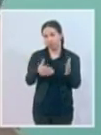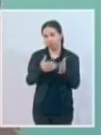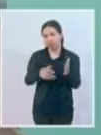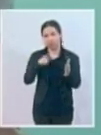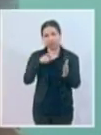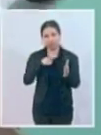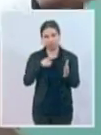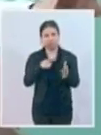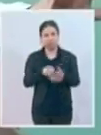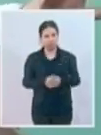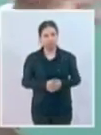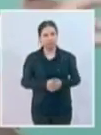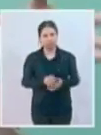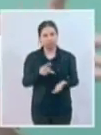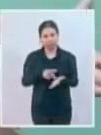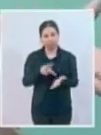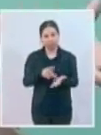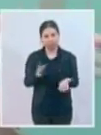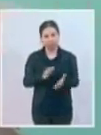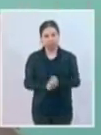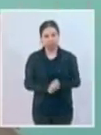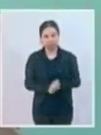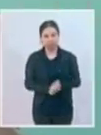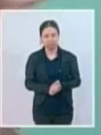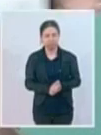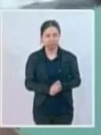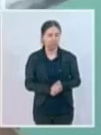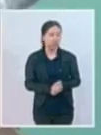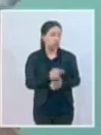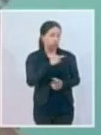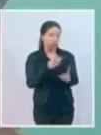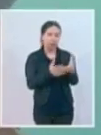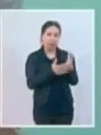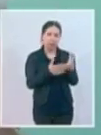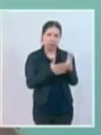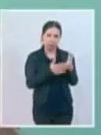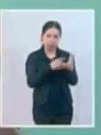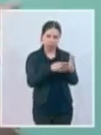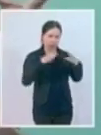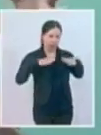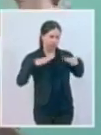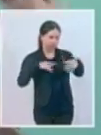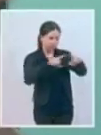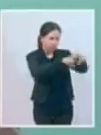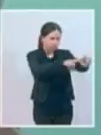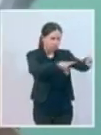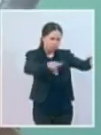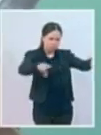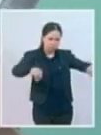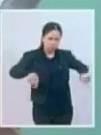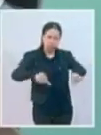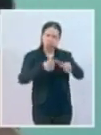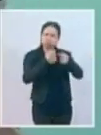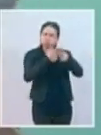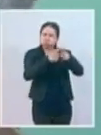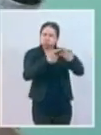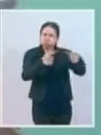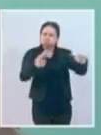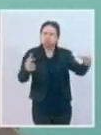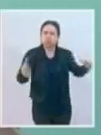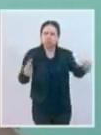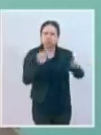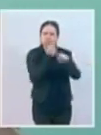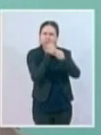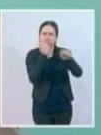exatamente. Então, o ideal é que o quê? Como a praça vai ser construída num terreno muito grande, muito graças amplo, a Deus,